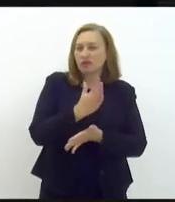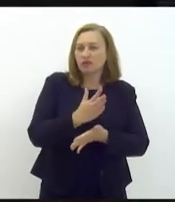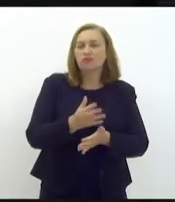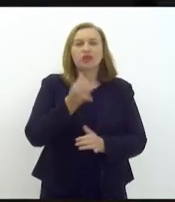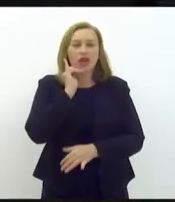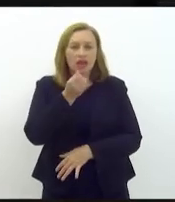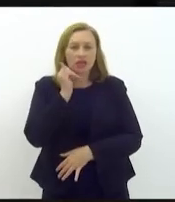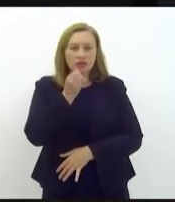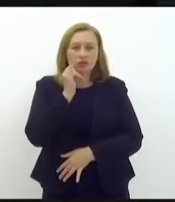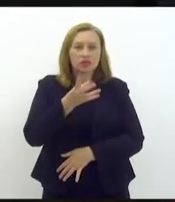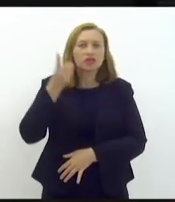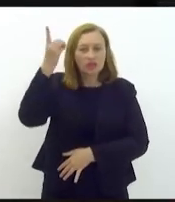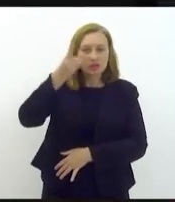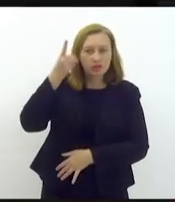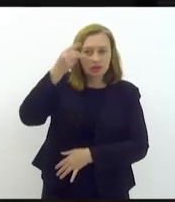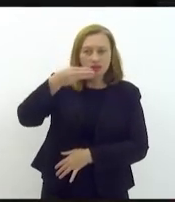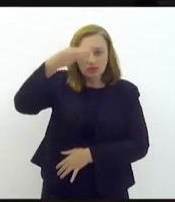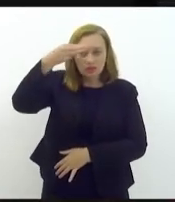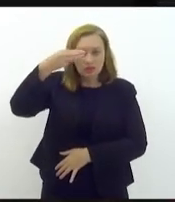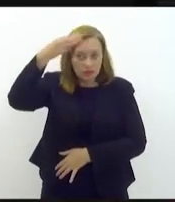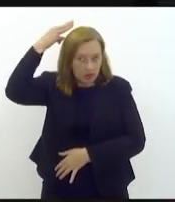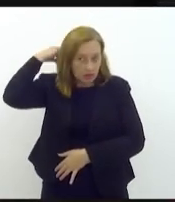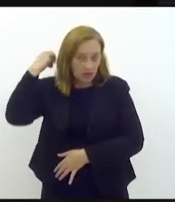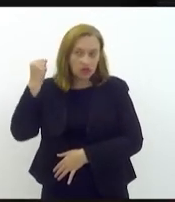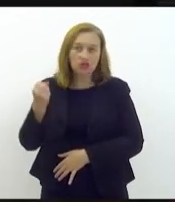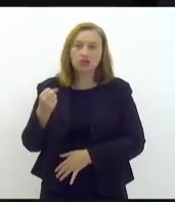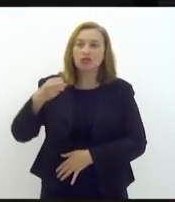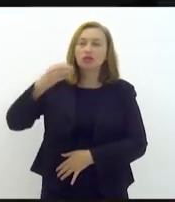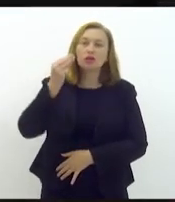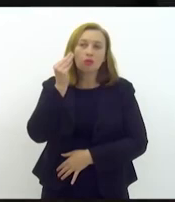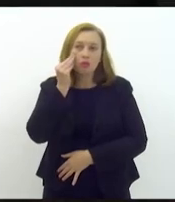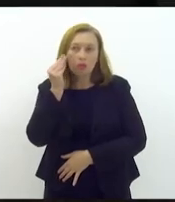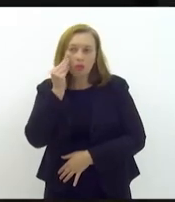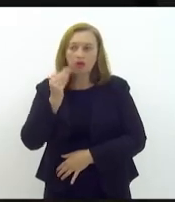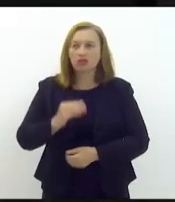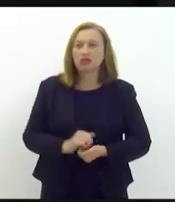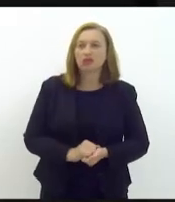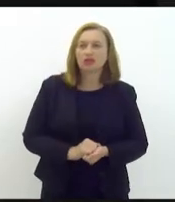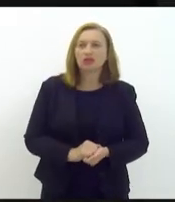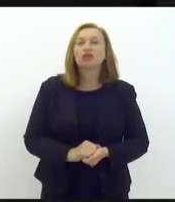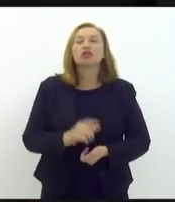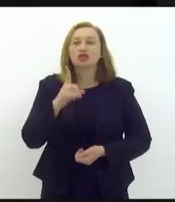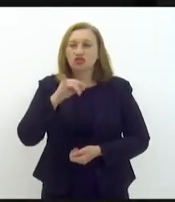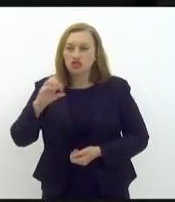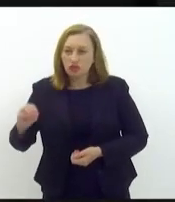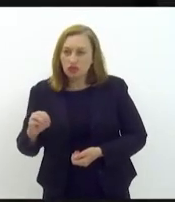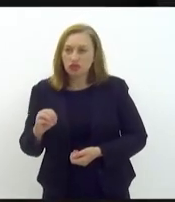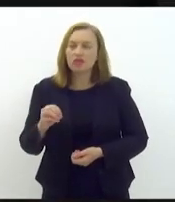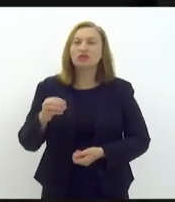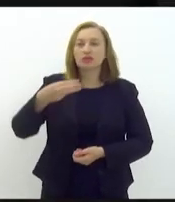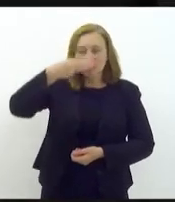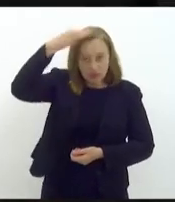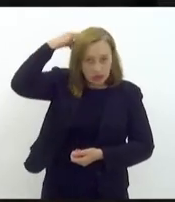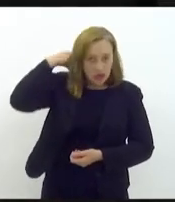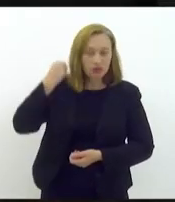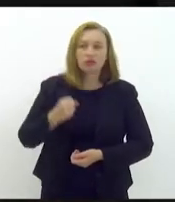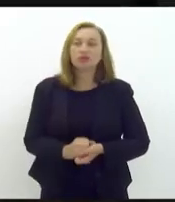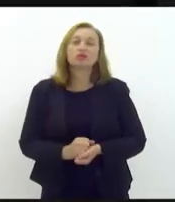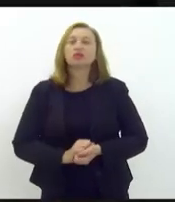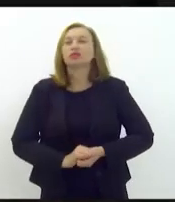relatores deputados Márcio Pacheco Mônica Francisco Dionísio Lins e Márcio